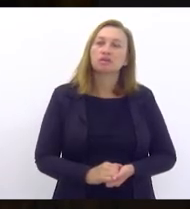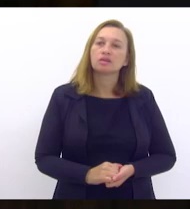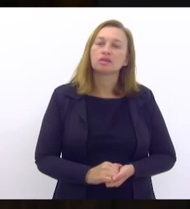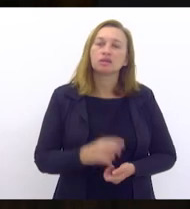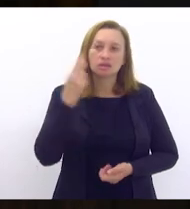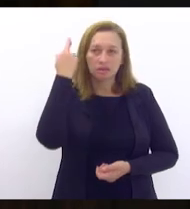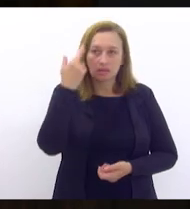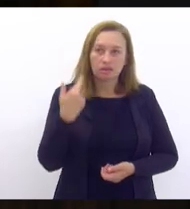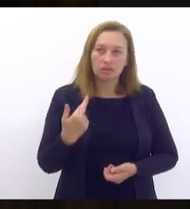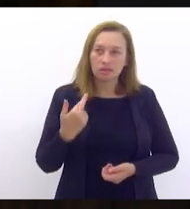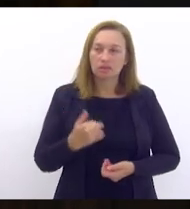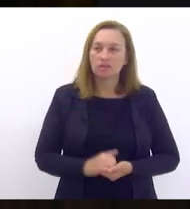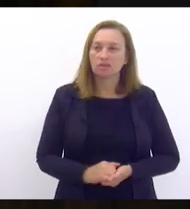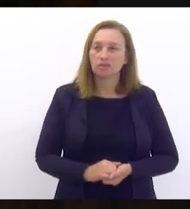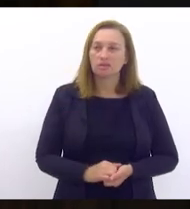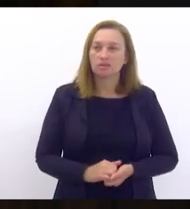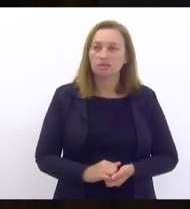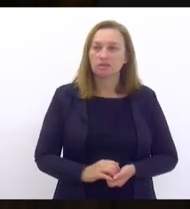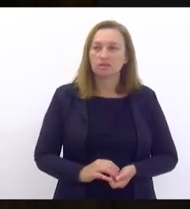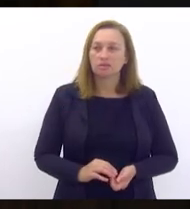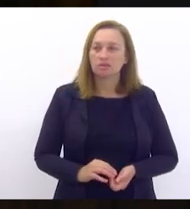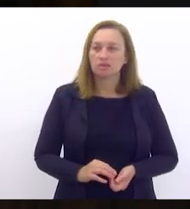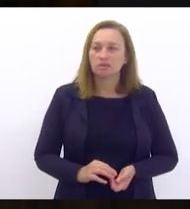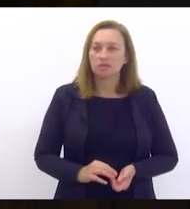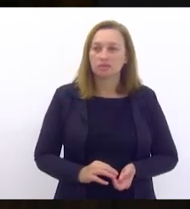deputada Renata Souza.